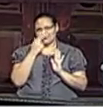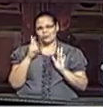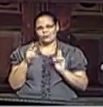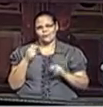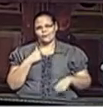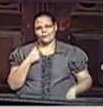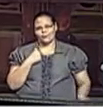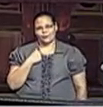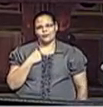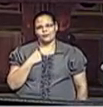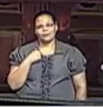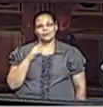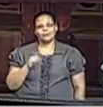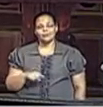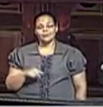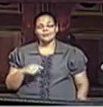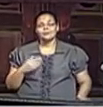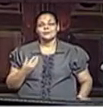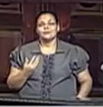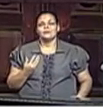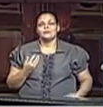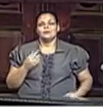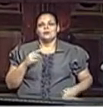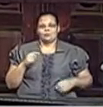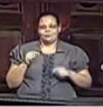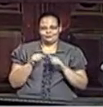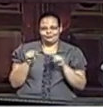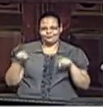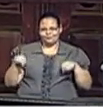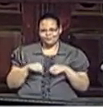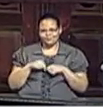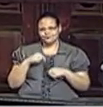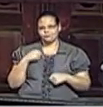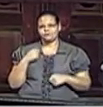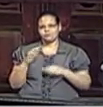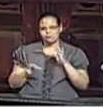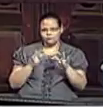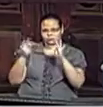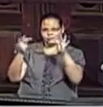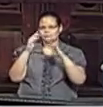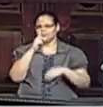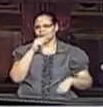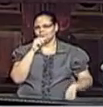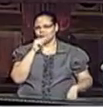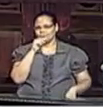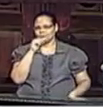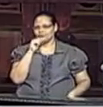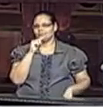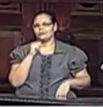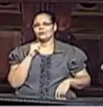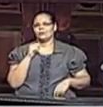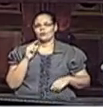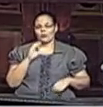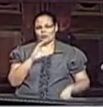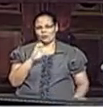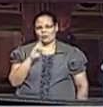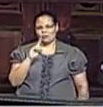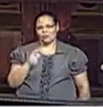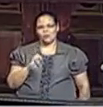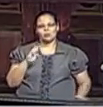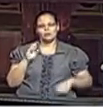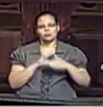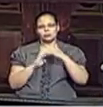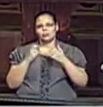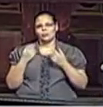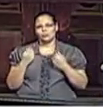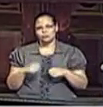no que diz respeito à preservação da área de distribuição e de tratamento de água, enfim, com a SEDAI e a possibilidade